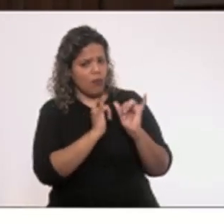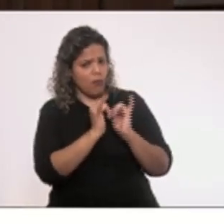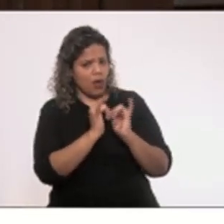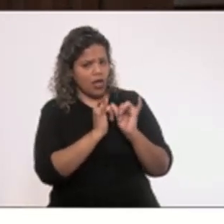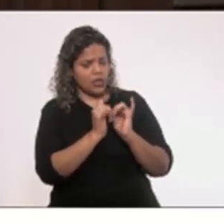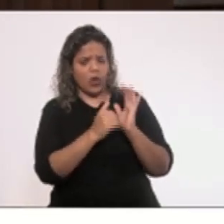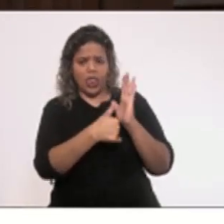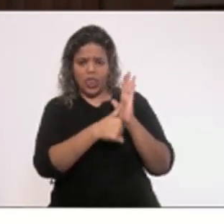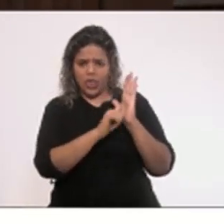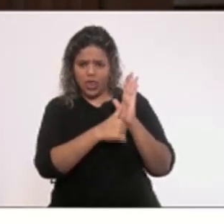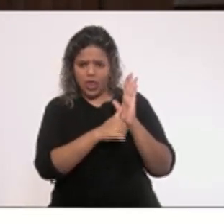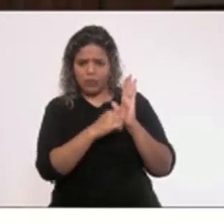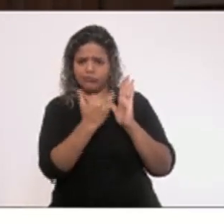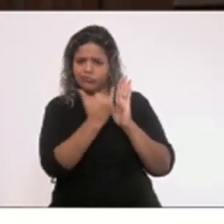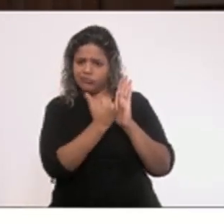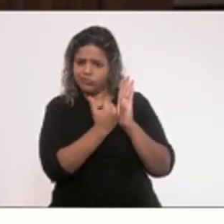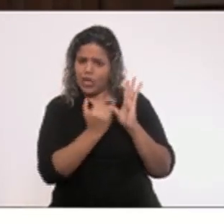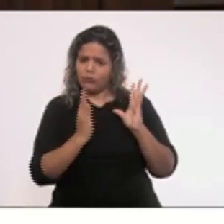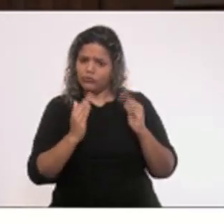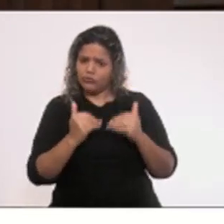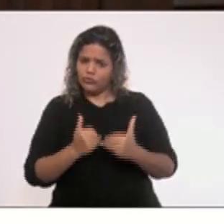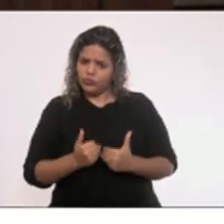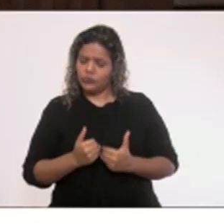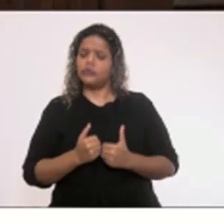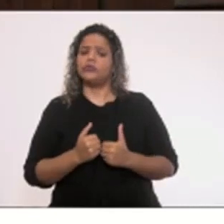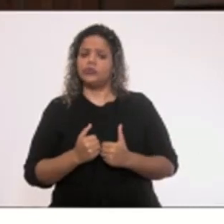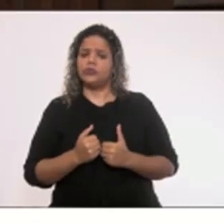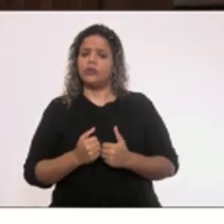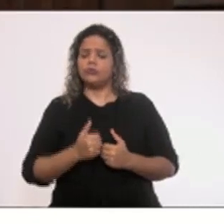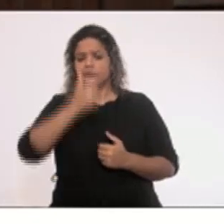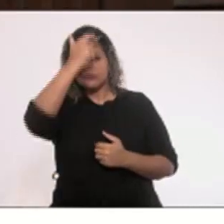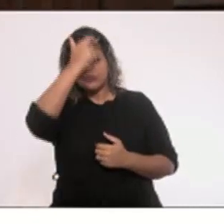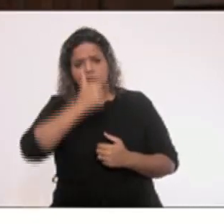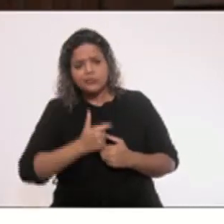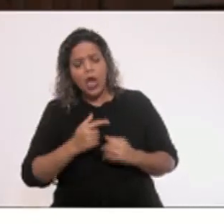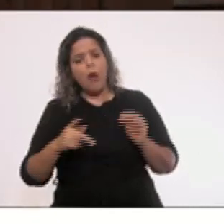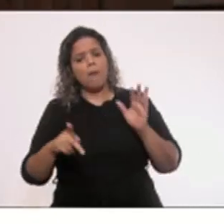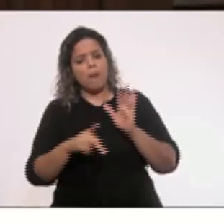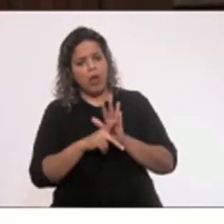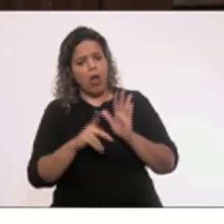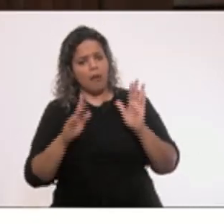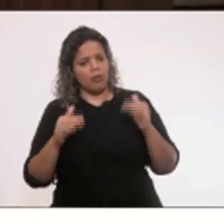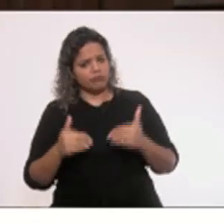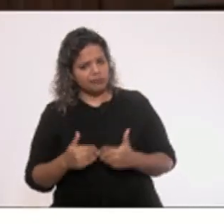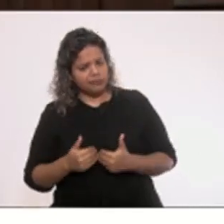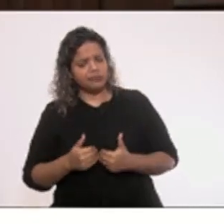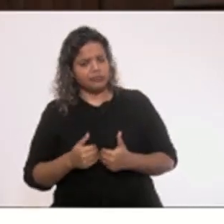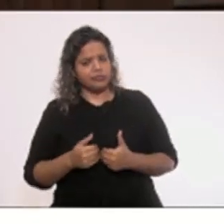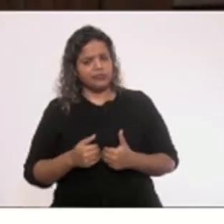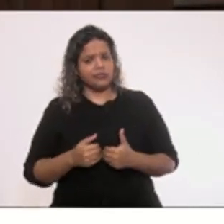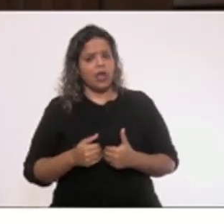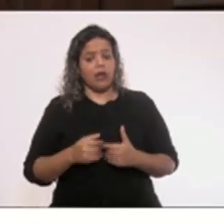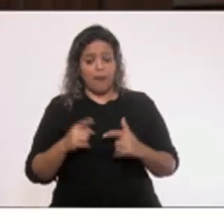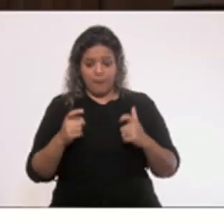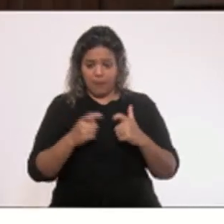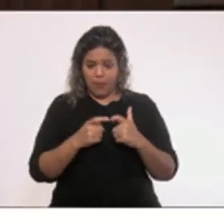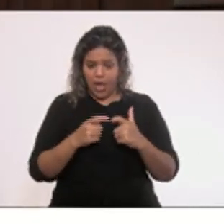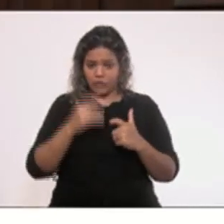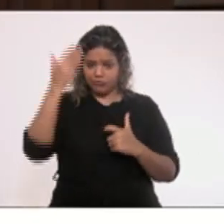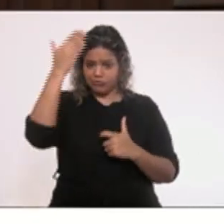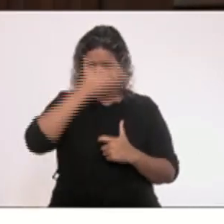na carteira de identidade dos autistas a sua especificidade, a partir do seu diagnóstico